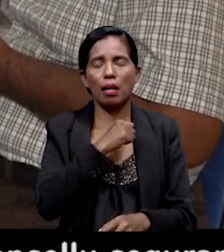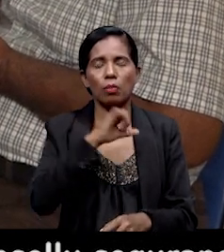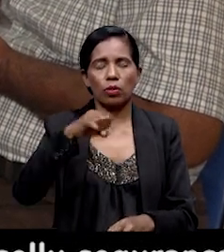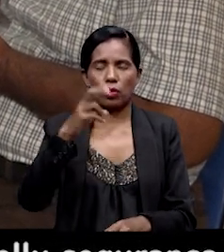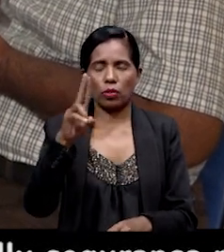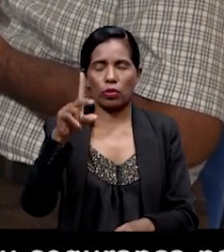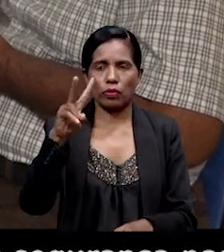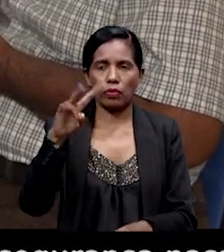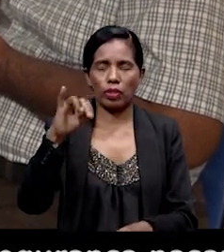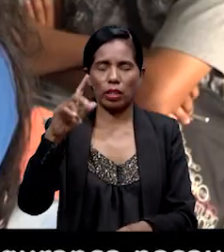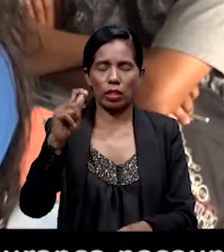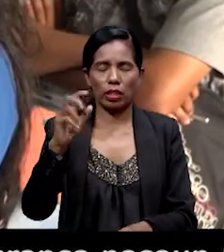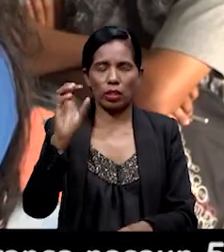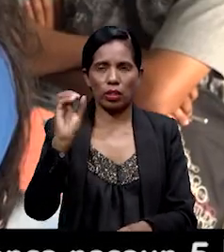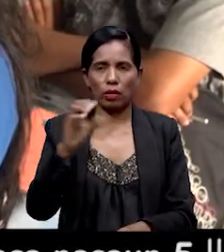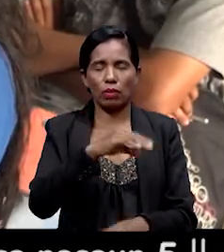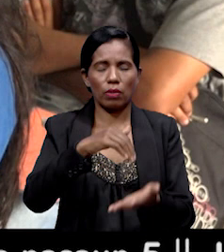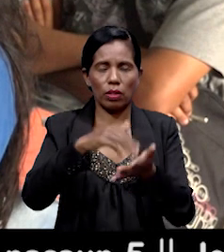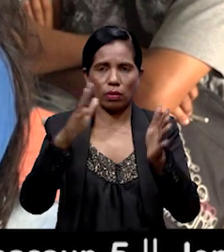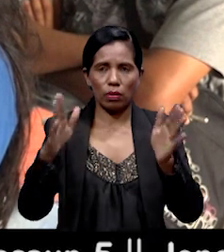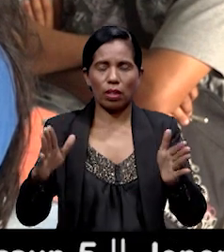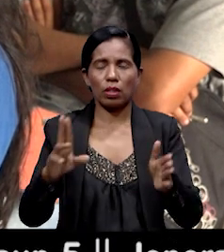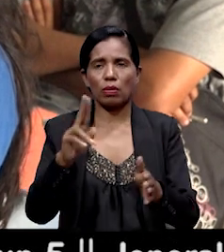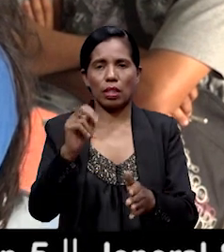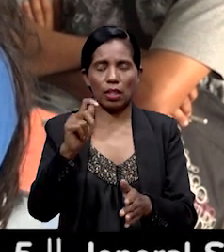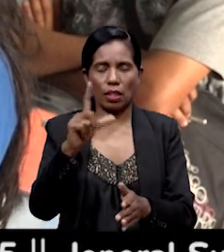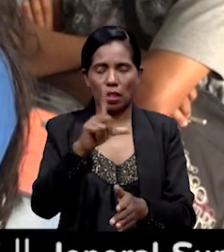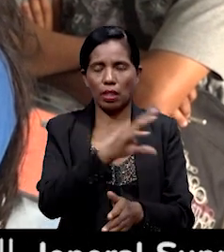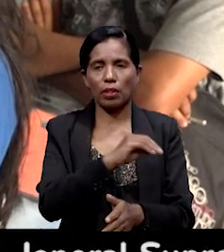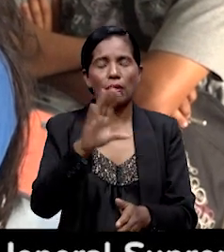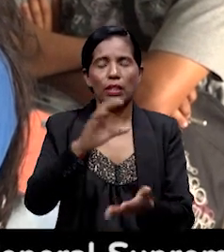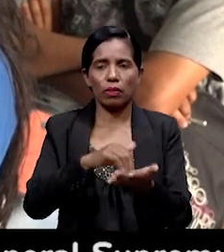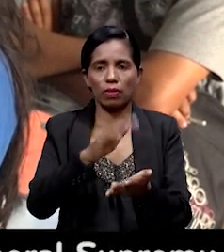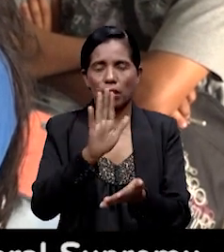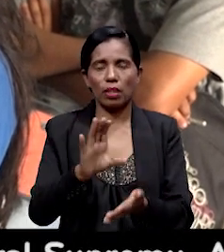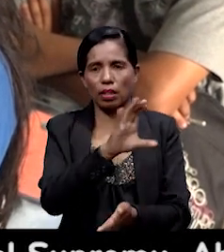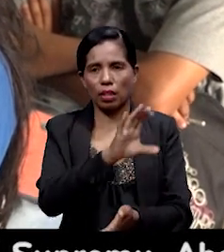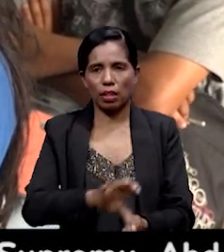universitário Rússia UNTL, no estudante Cristal. Equipa cobertura GMN.